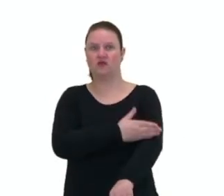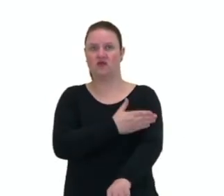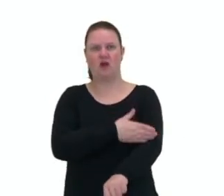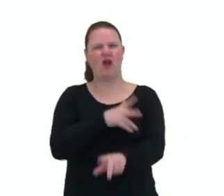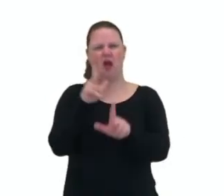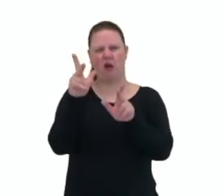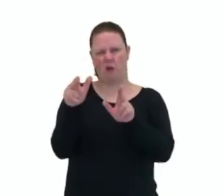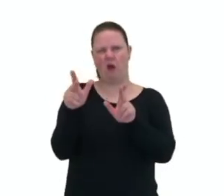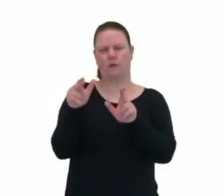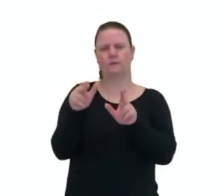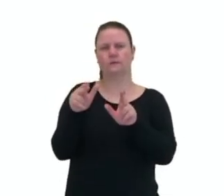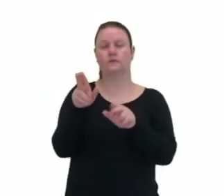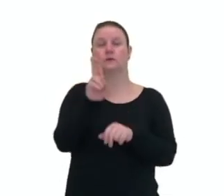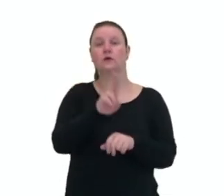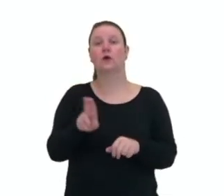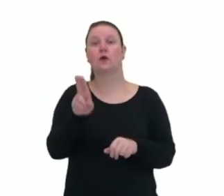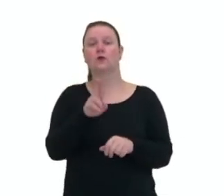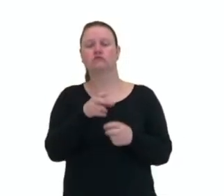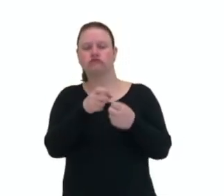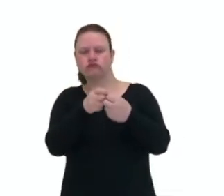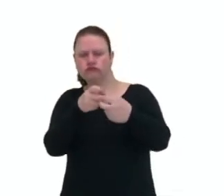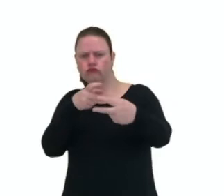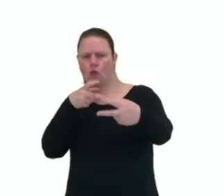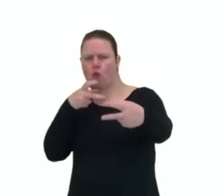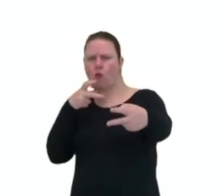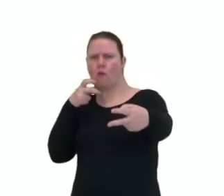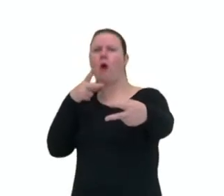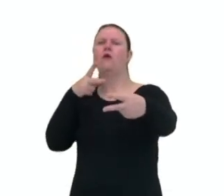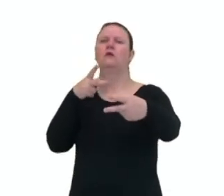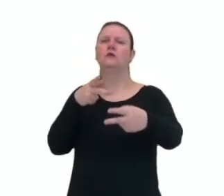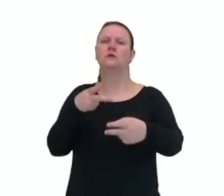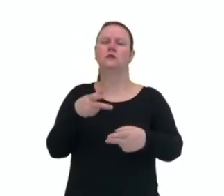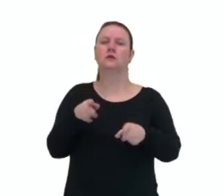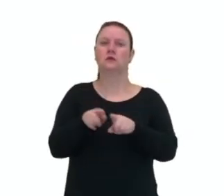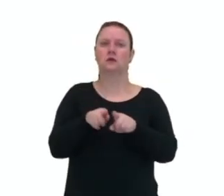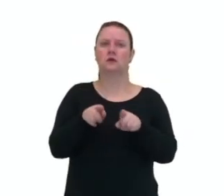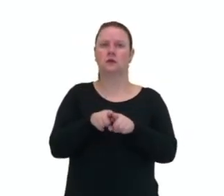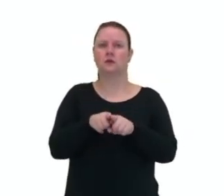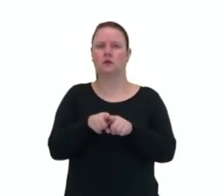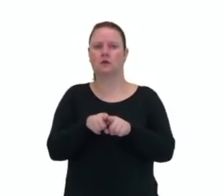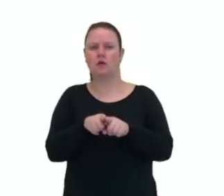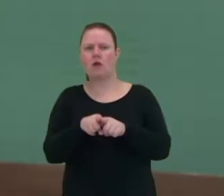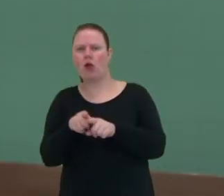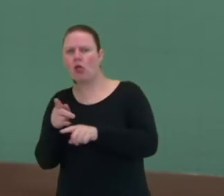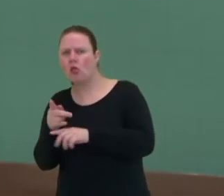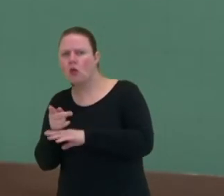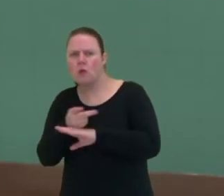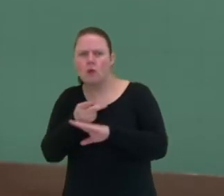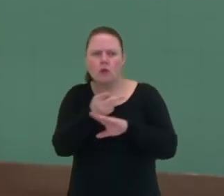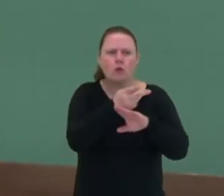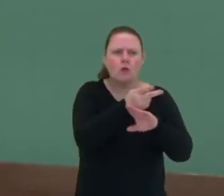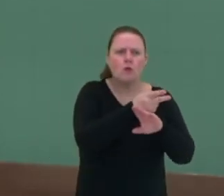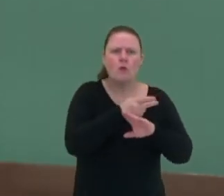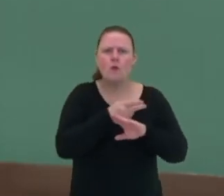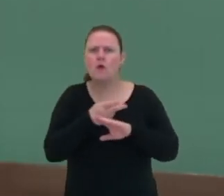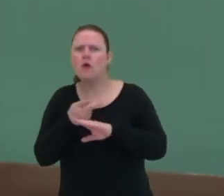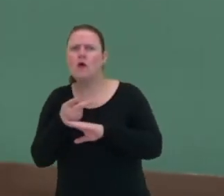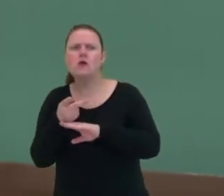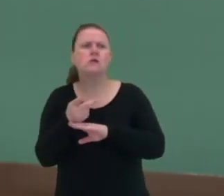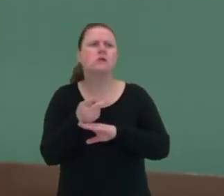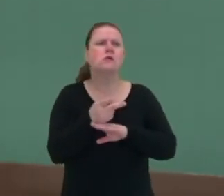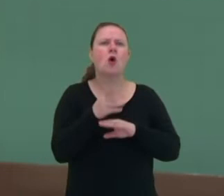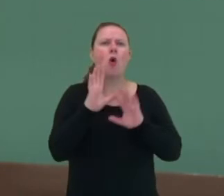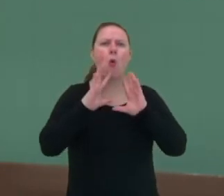ele é usado para a caça, pesca e rituais. Já pensou pescar com um tiro com arco? Pois